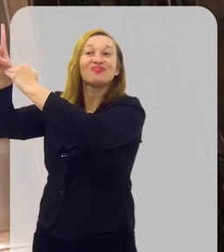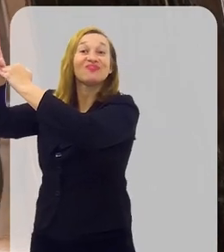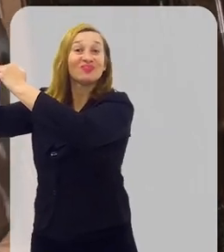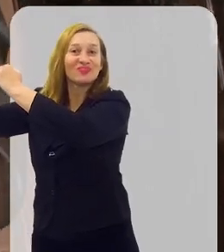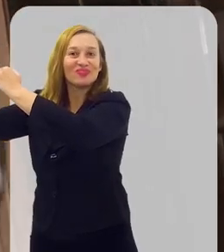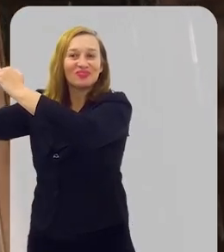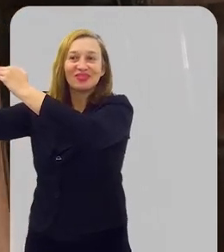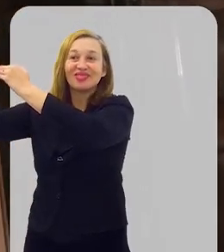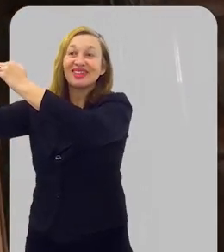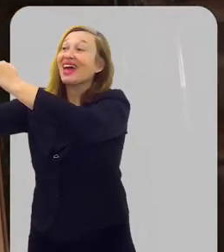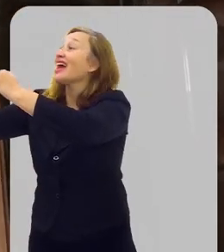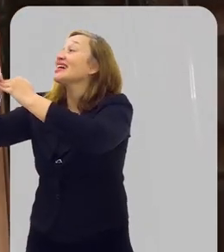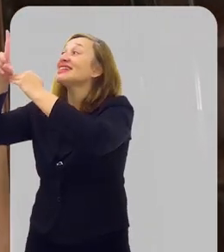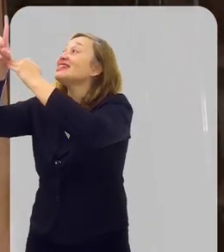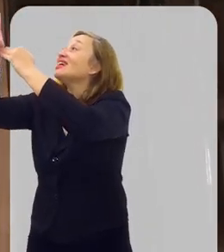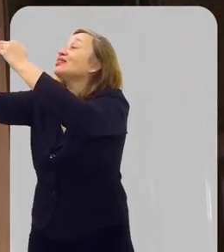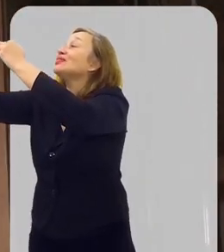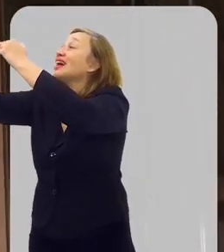bendito